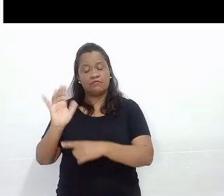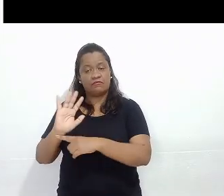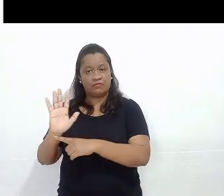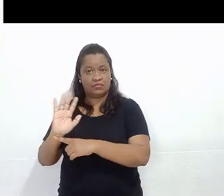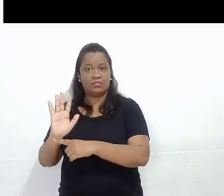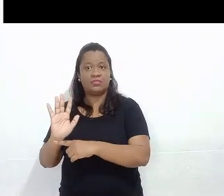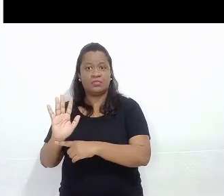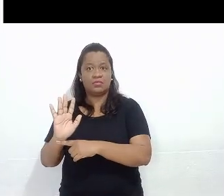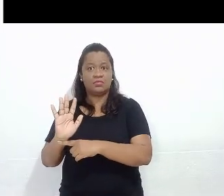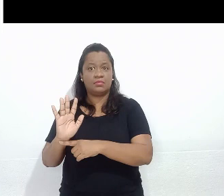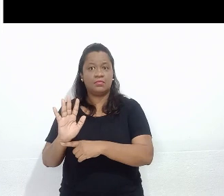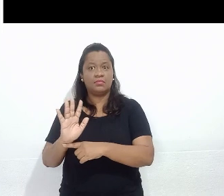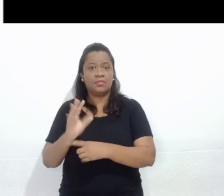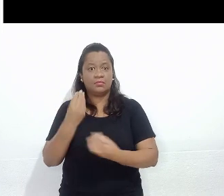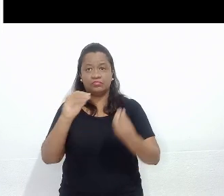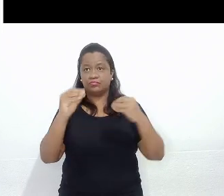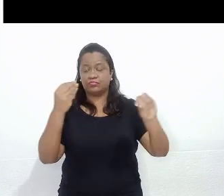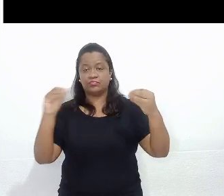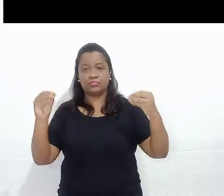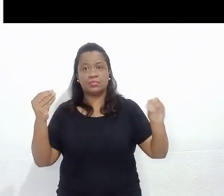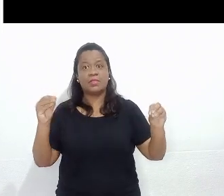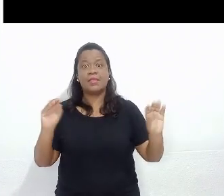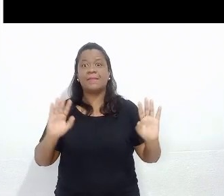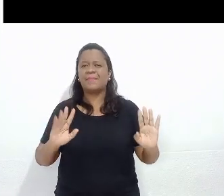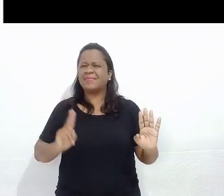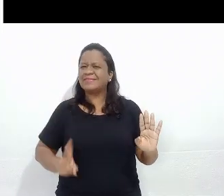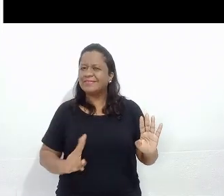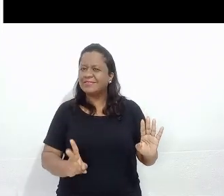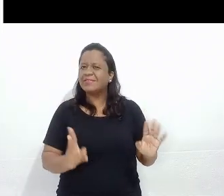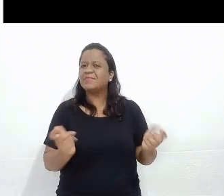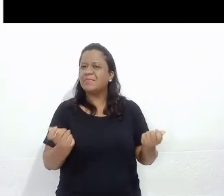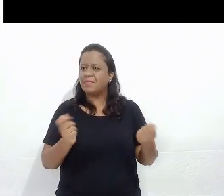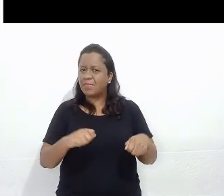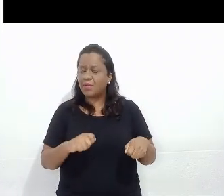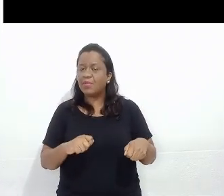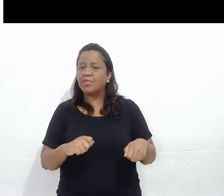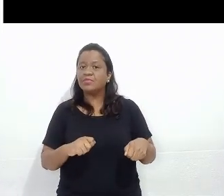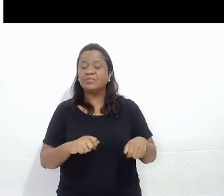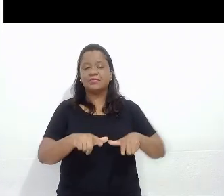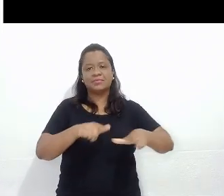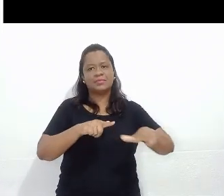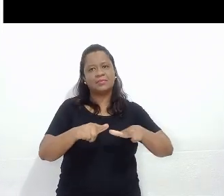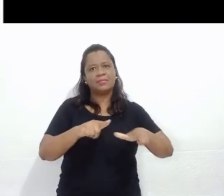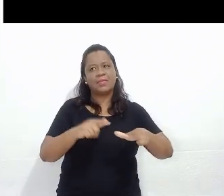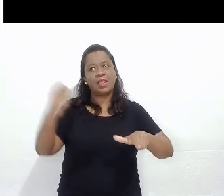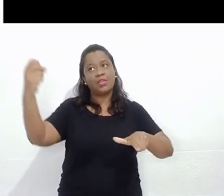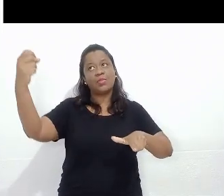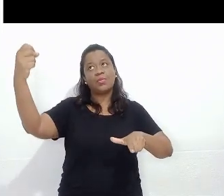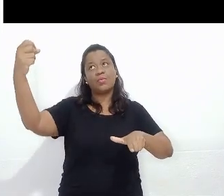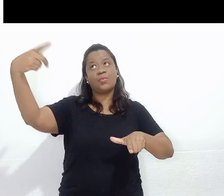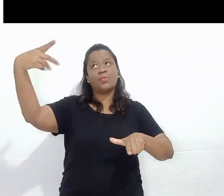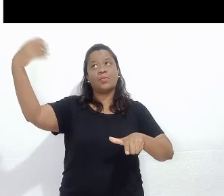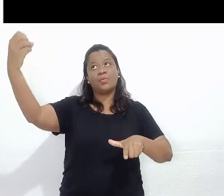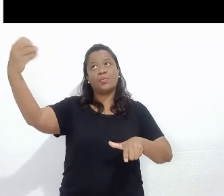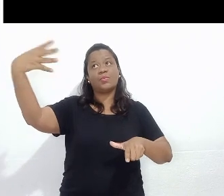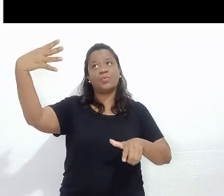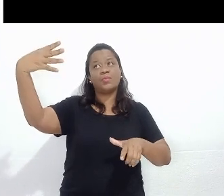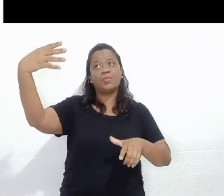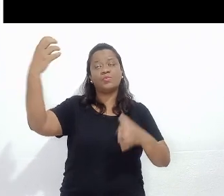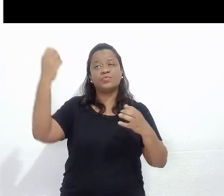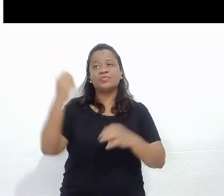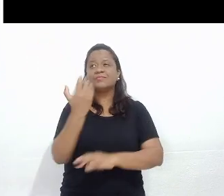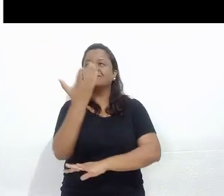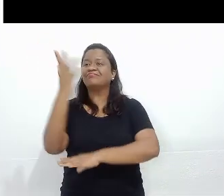lá as suas composições, mas sempre que ele pode, ele trabalha uma luz natural e ele inclui uma natureza nos